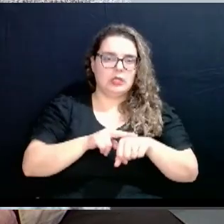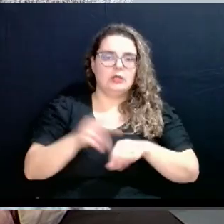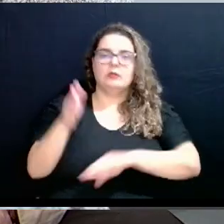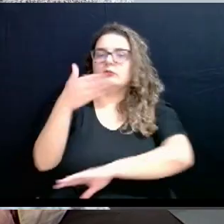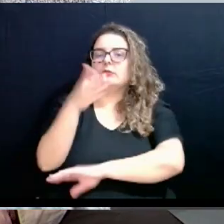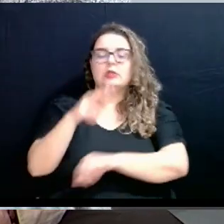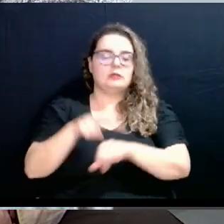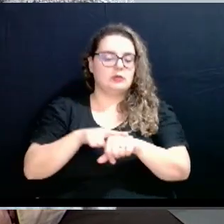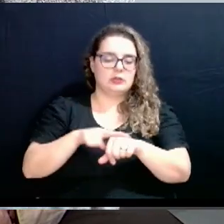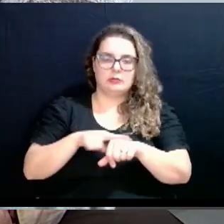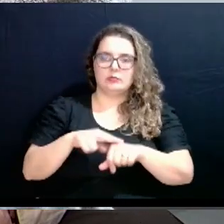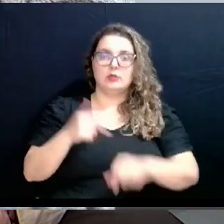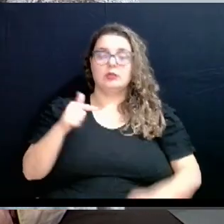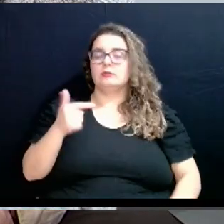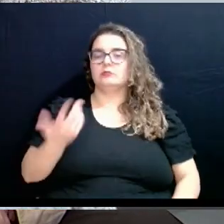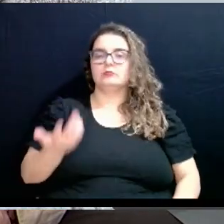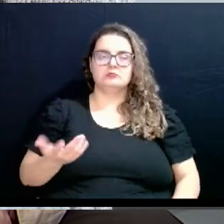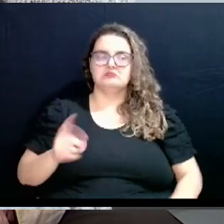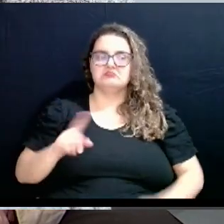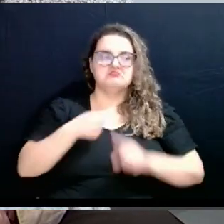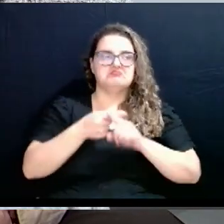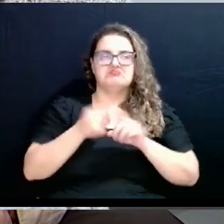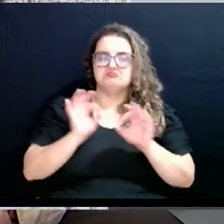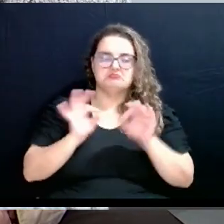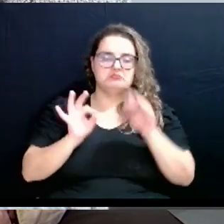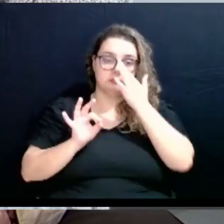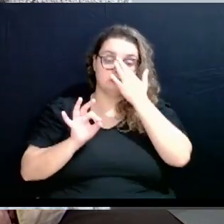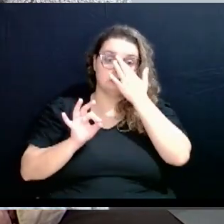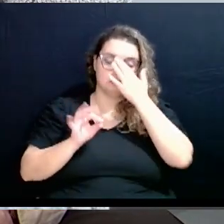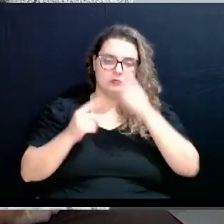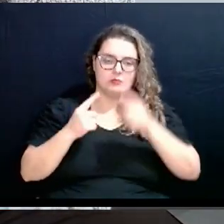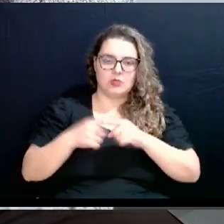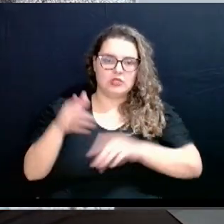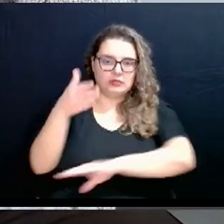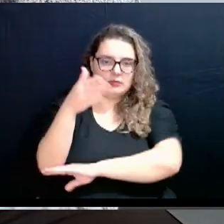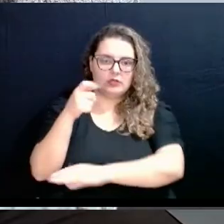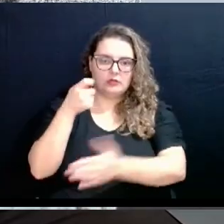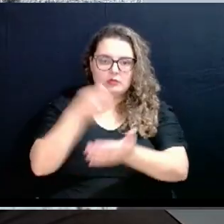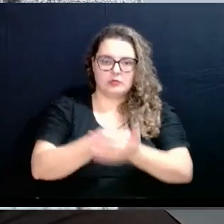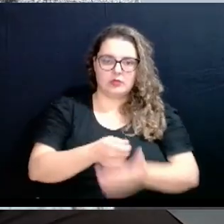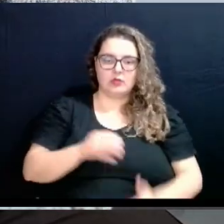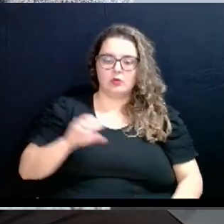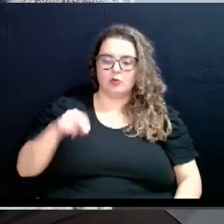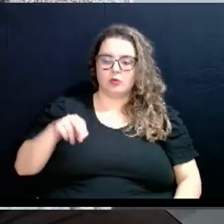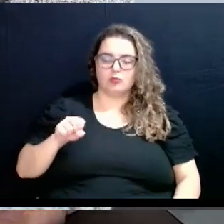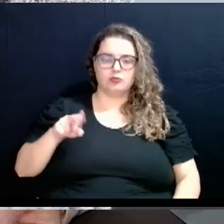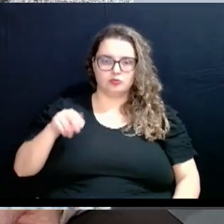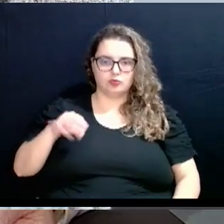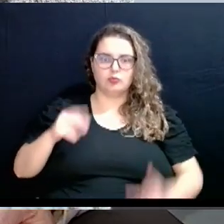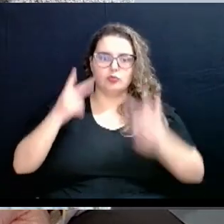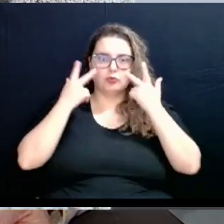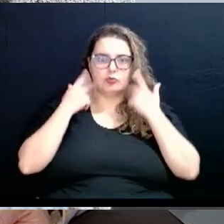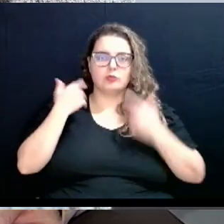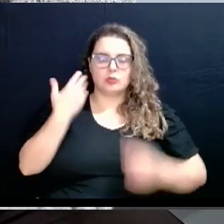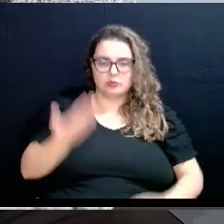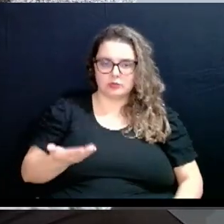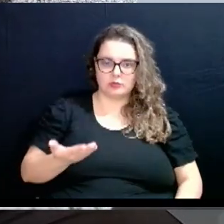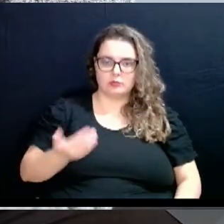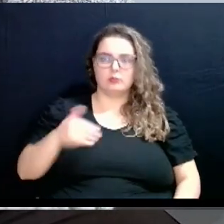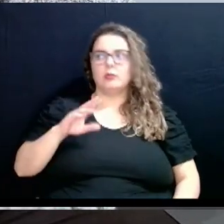tudo verde, era bandeira verde, então não teve nenhum adicional. Porque essa bandeira, você vai pagar o consumo normal